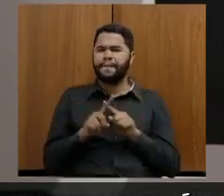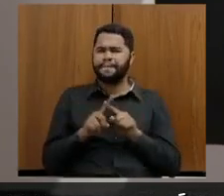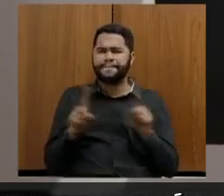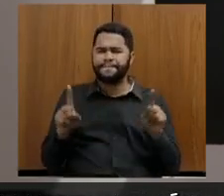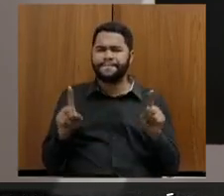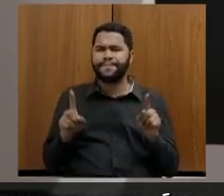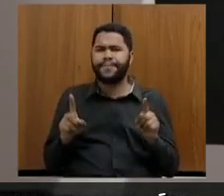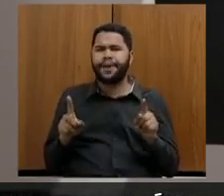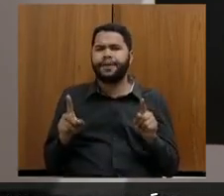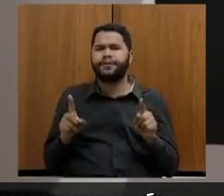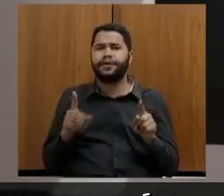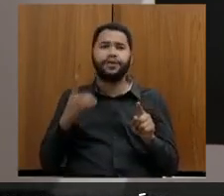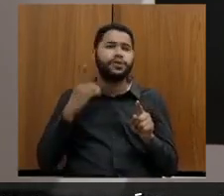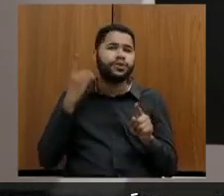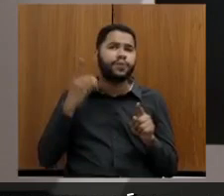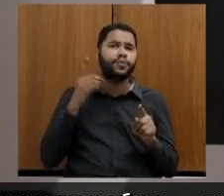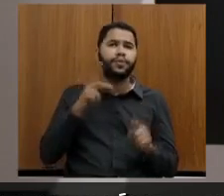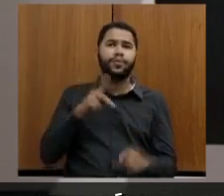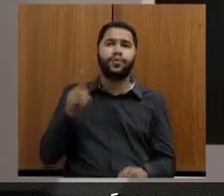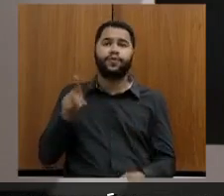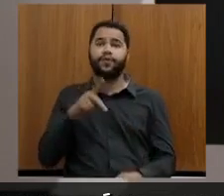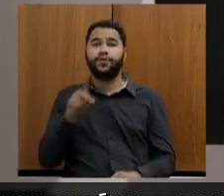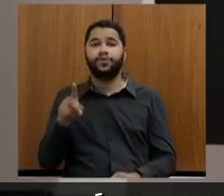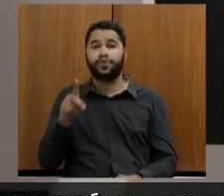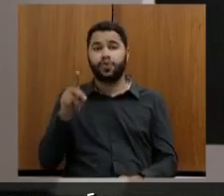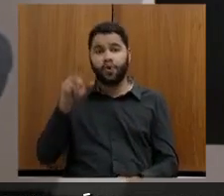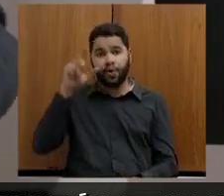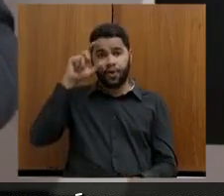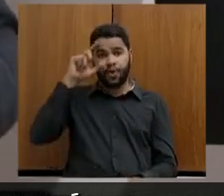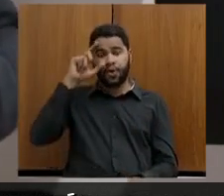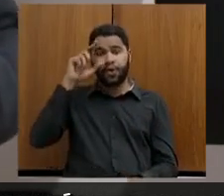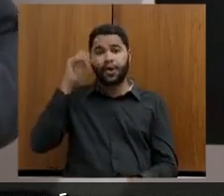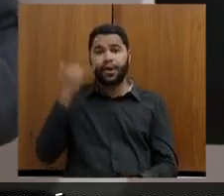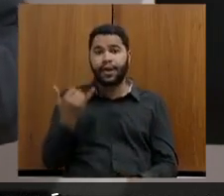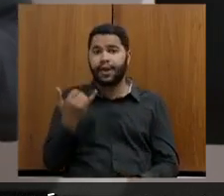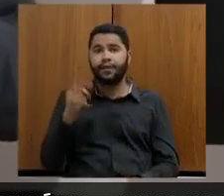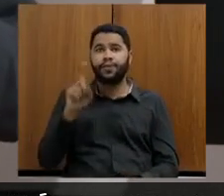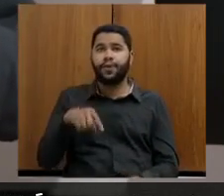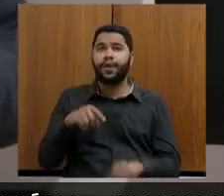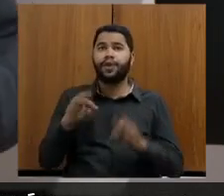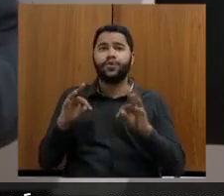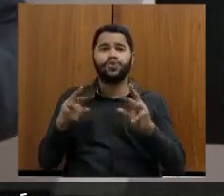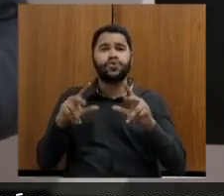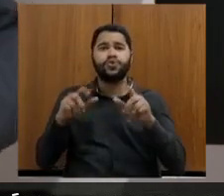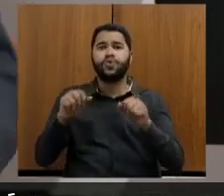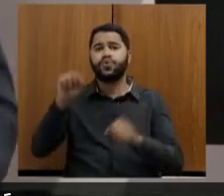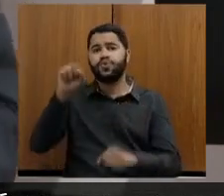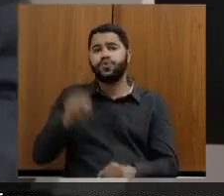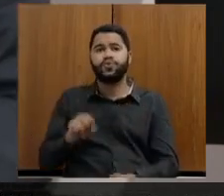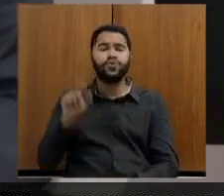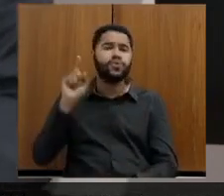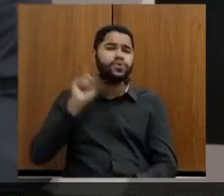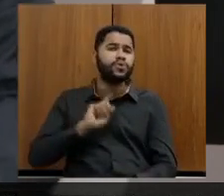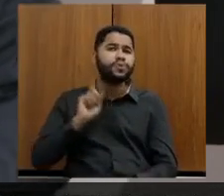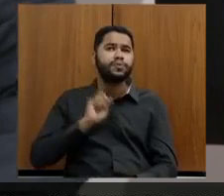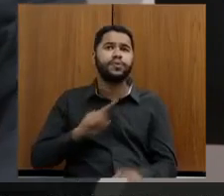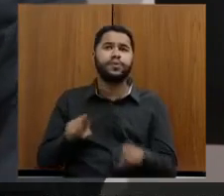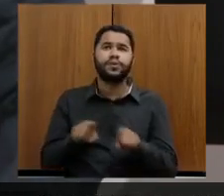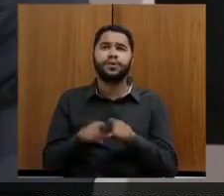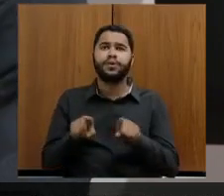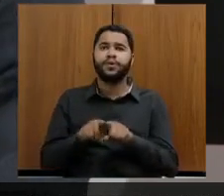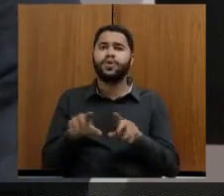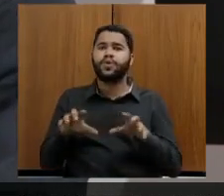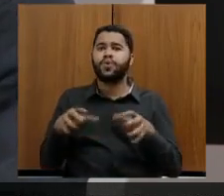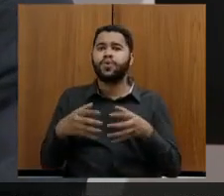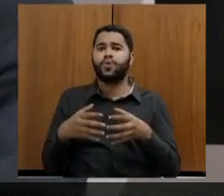não é deixar de atender o deputado Professor Cleiton tá deixando de atender a comunidade tá descendo atender todos sul de Minas tá deixando de atender